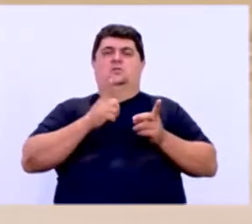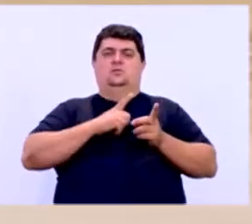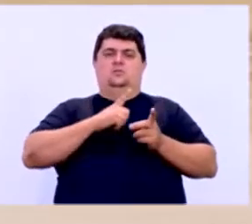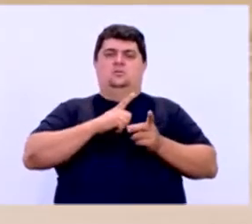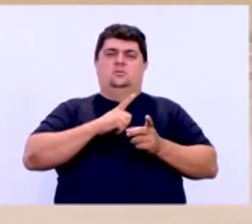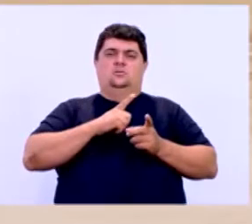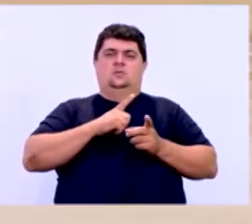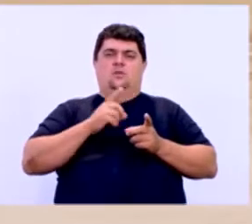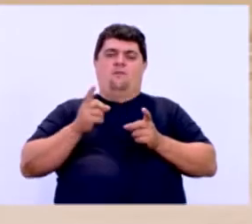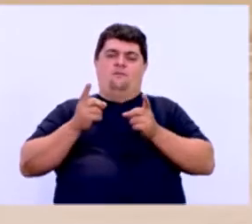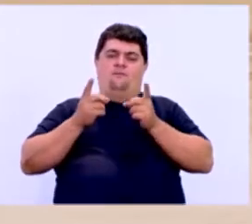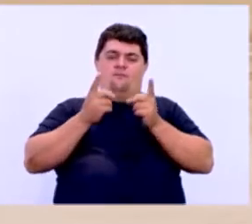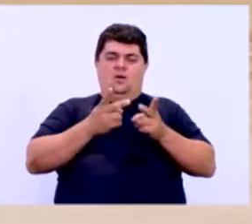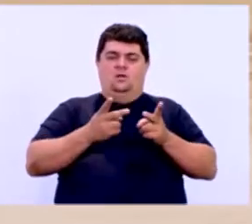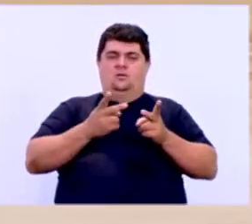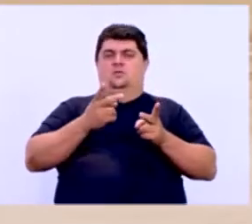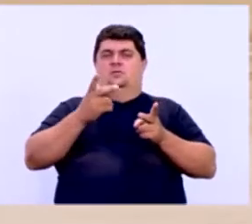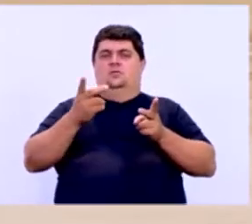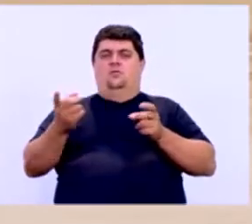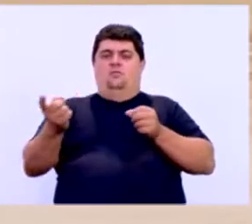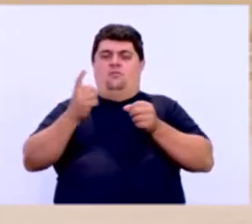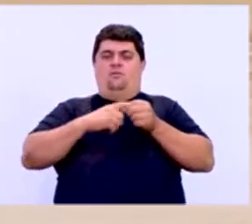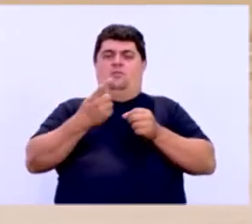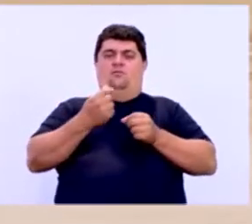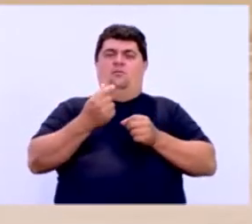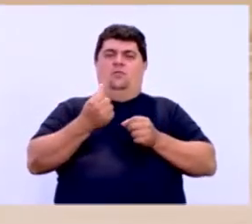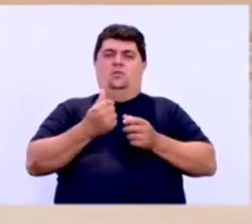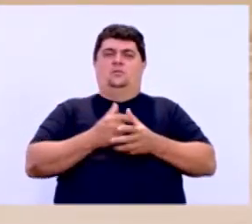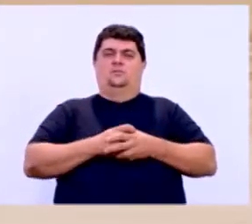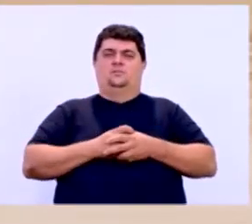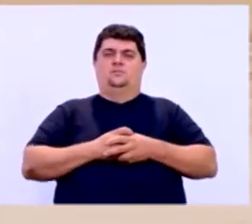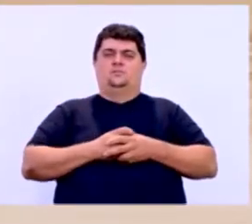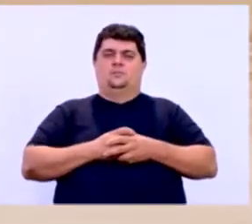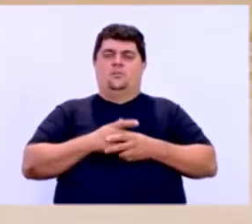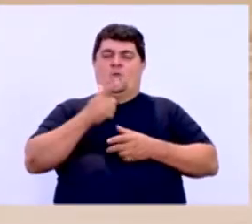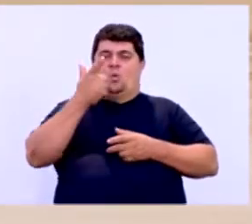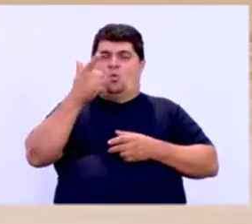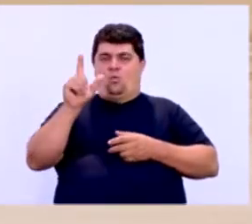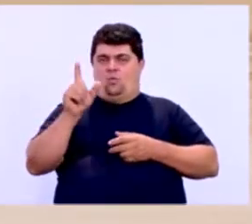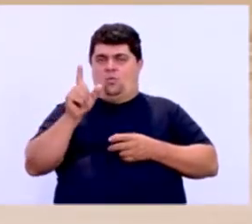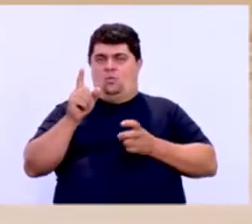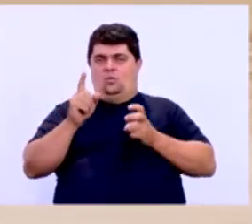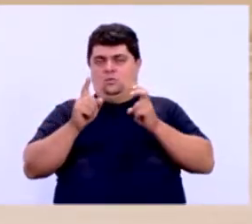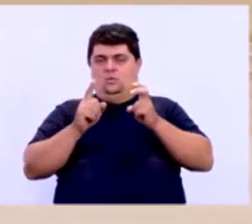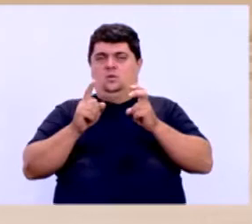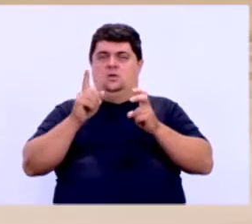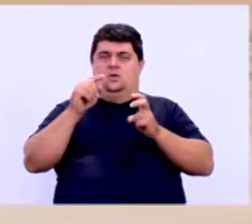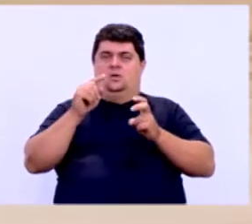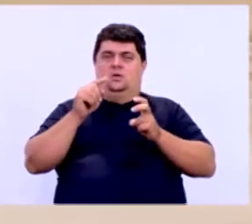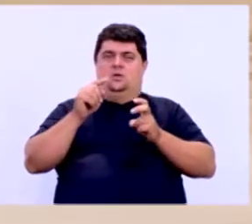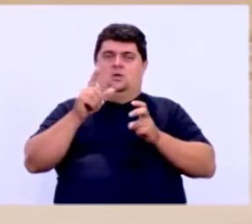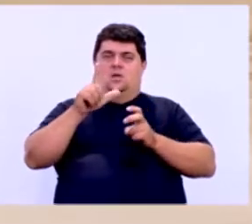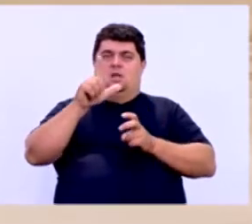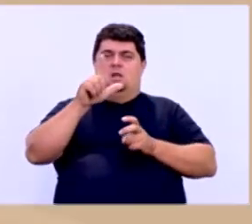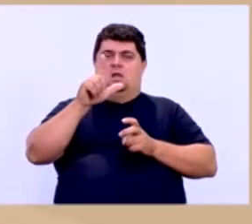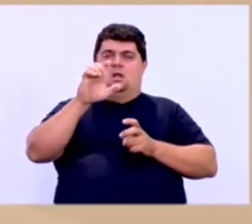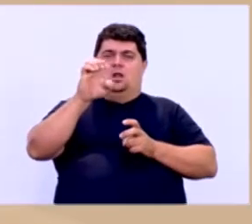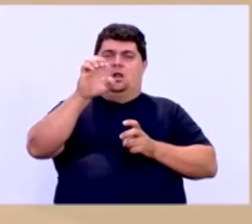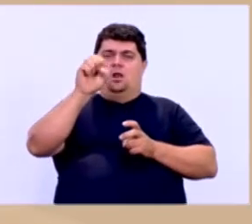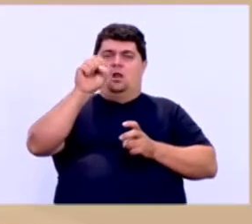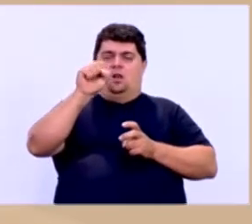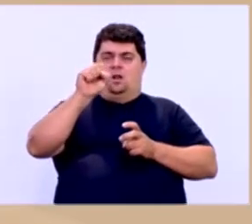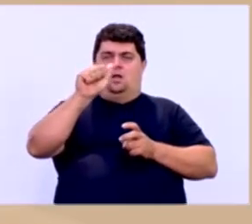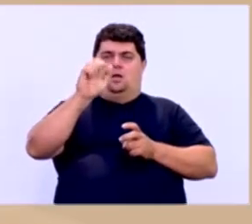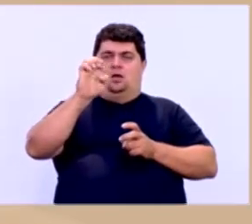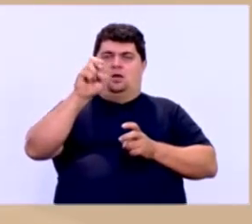financeiras vendem esses títulos voltam em forma de capital para a empresa. E a outra forma, a quinta forma, seria através do leasing, onde a empresa